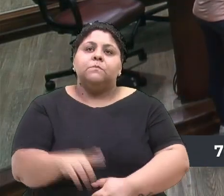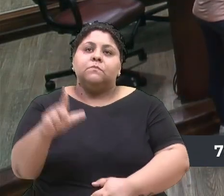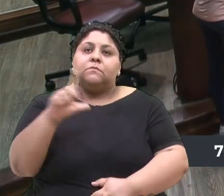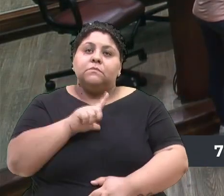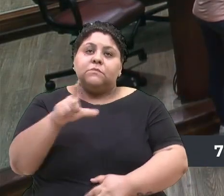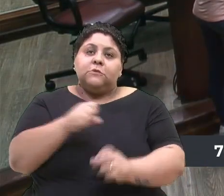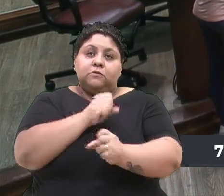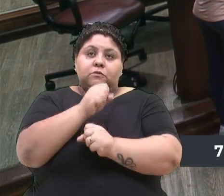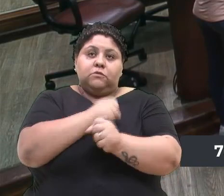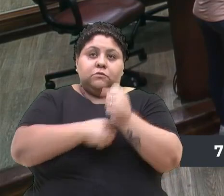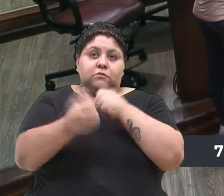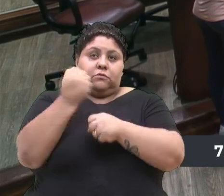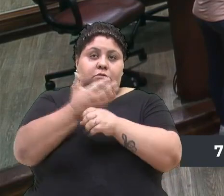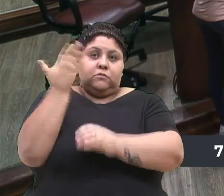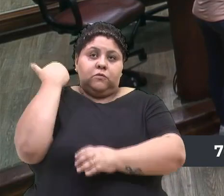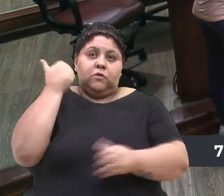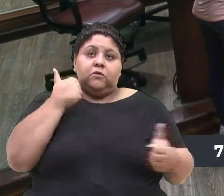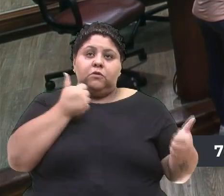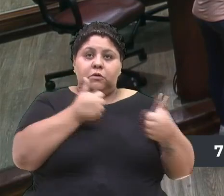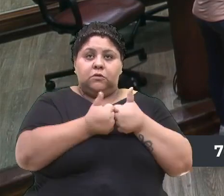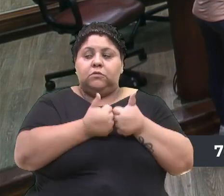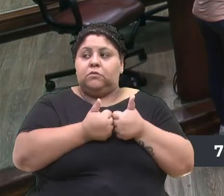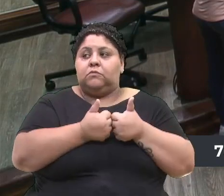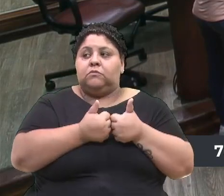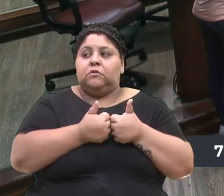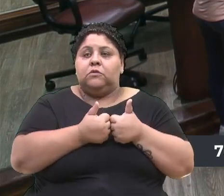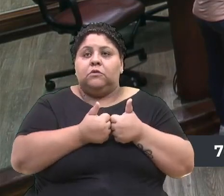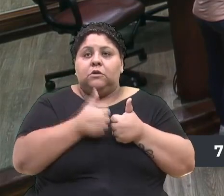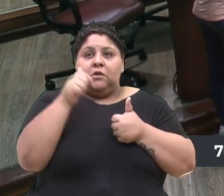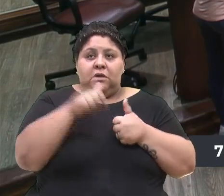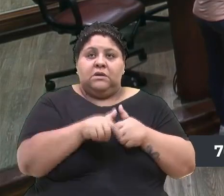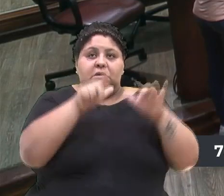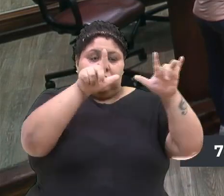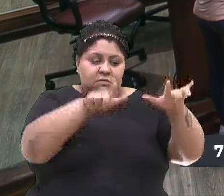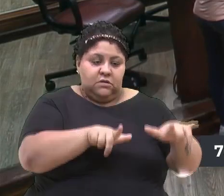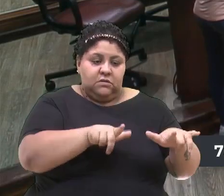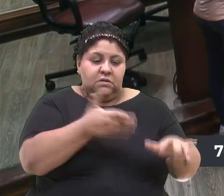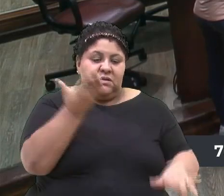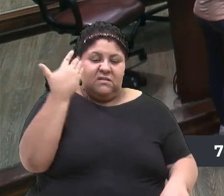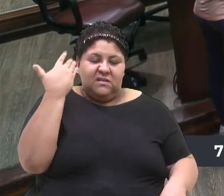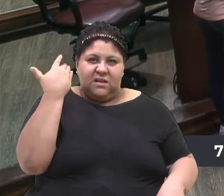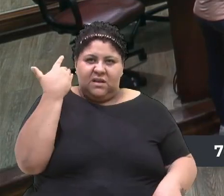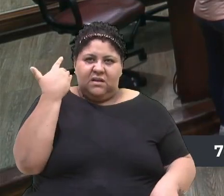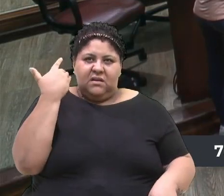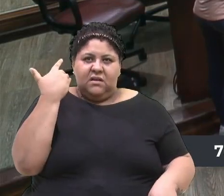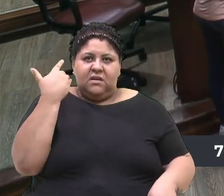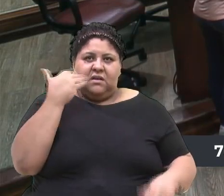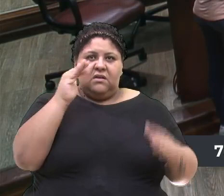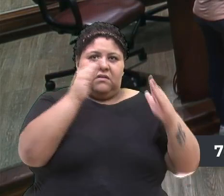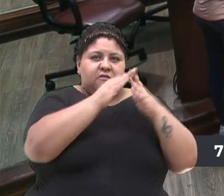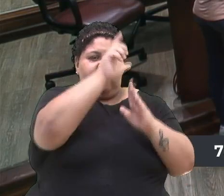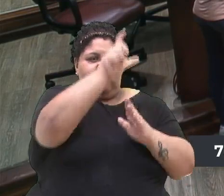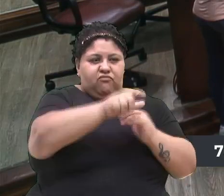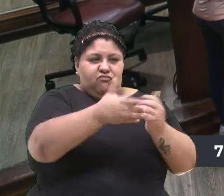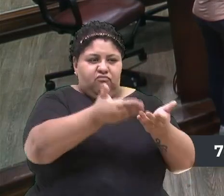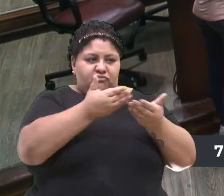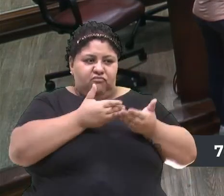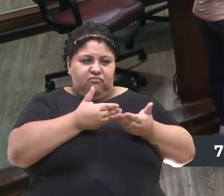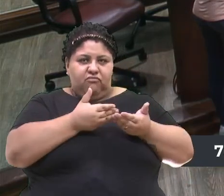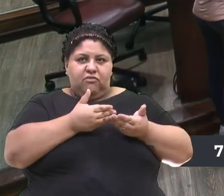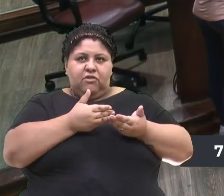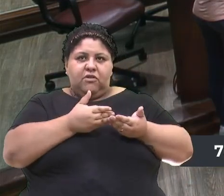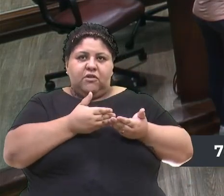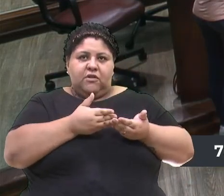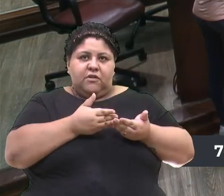ano passado junto enfim Esta área e naquele momento os moradores receberam a entrega dos